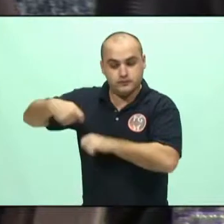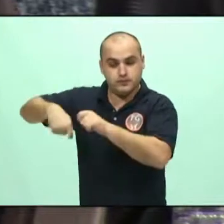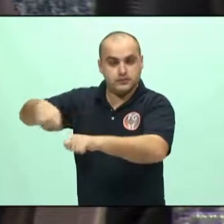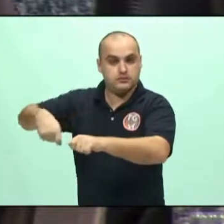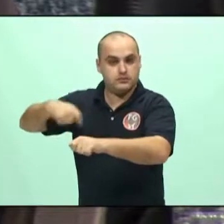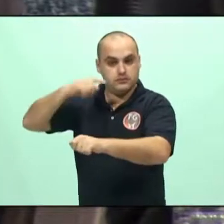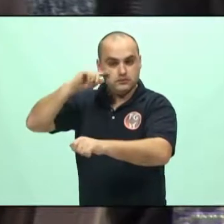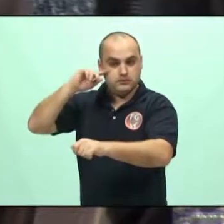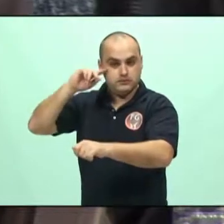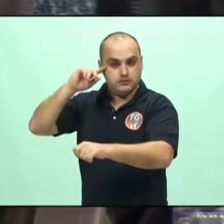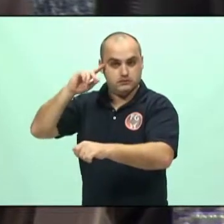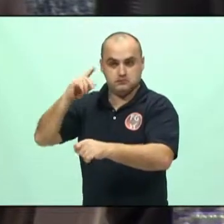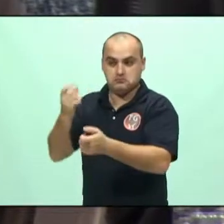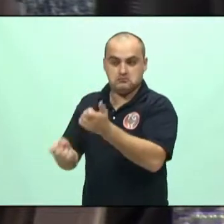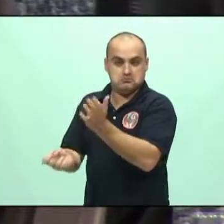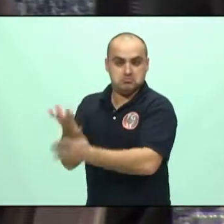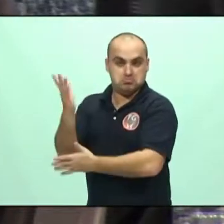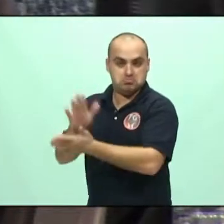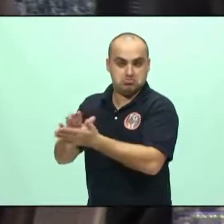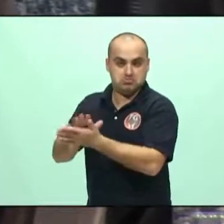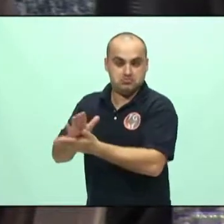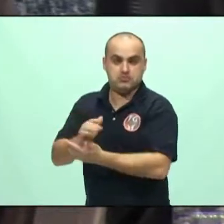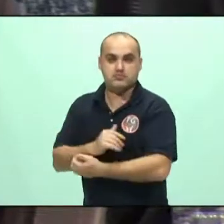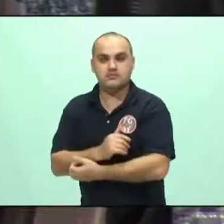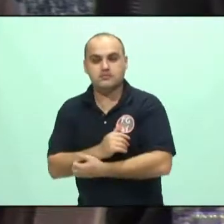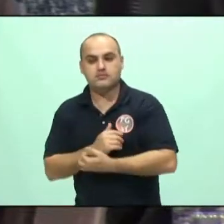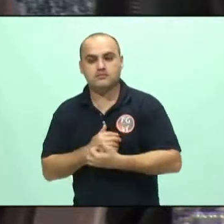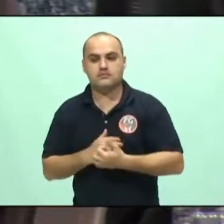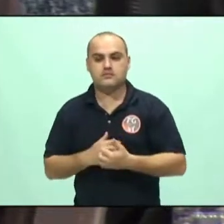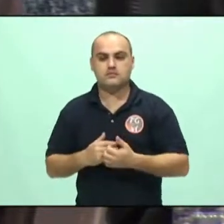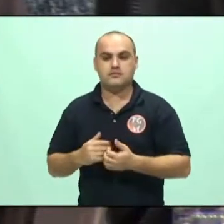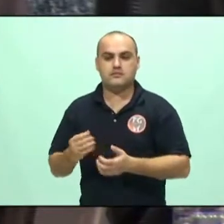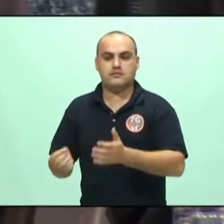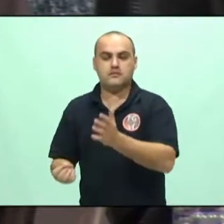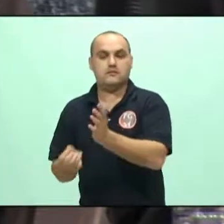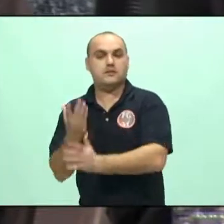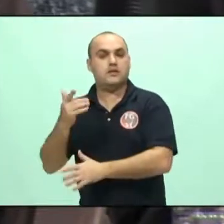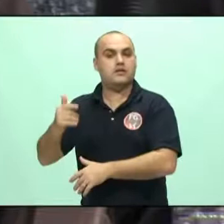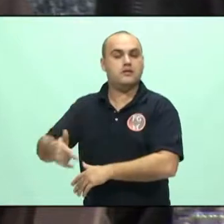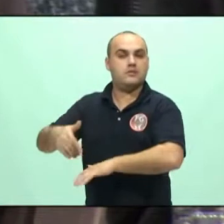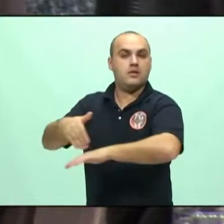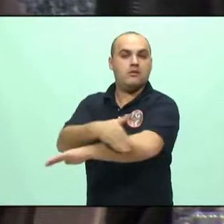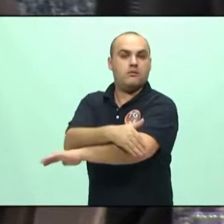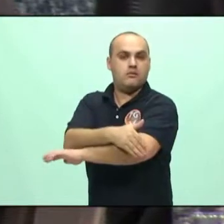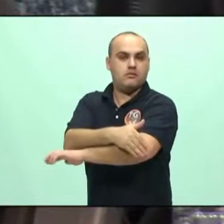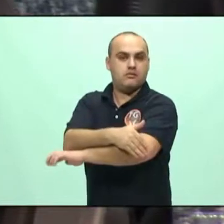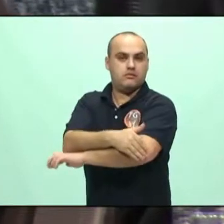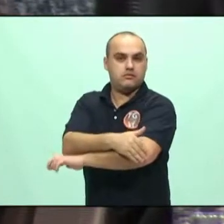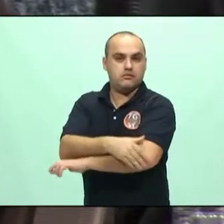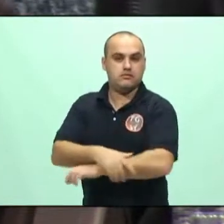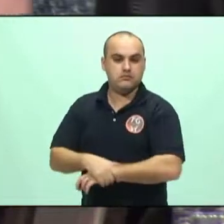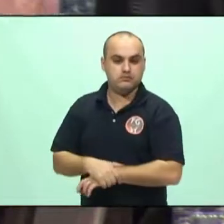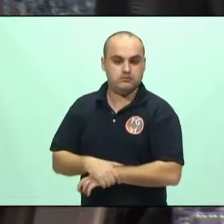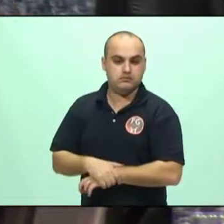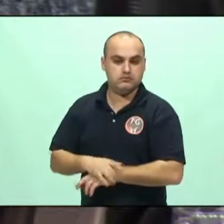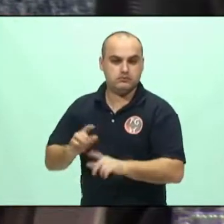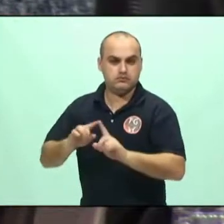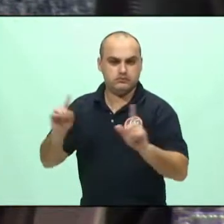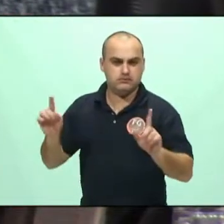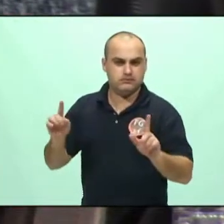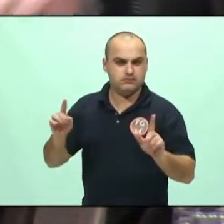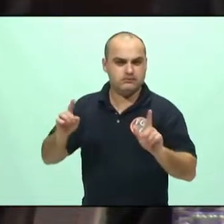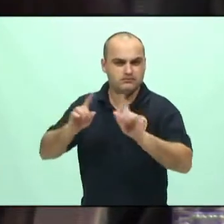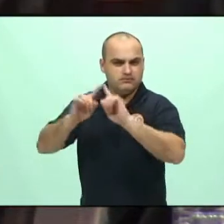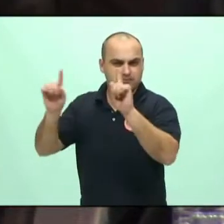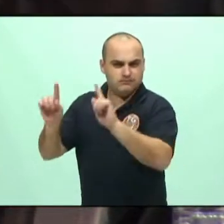obstáculo não fizeram aí colocaram um tachão fizeram uma via compartilhada ali só que eles Os peão lá se perderam